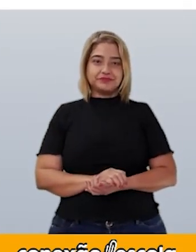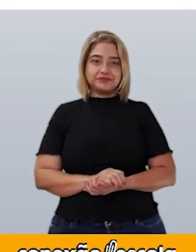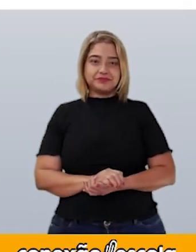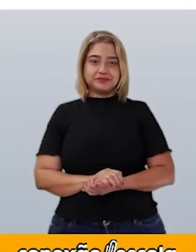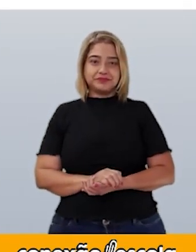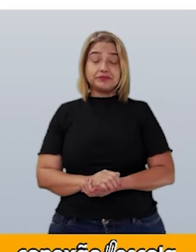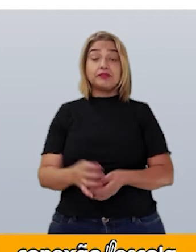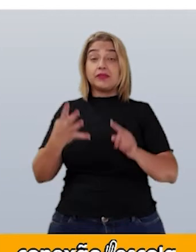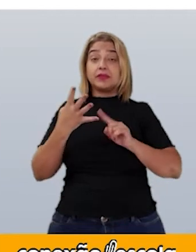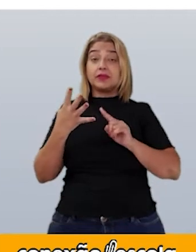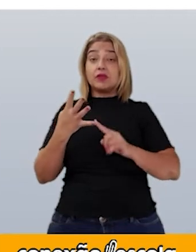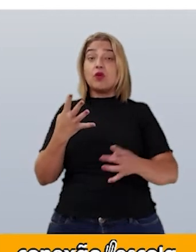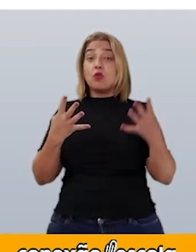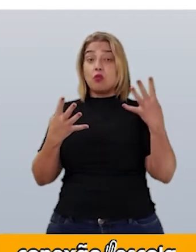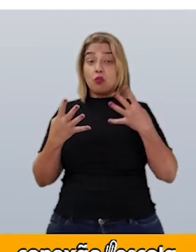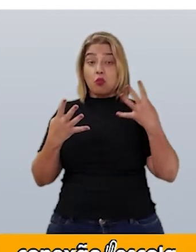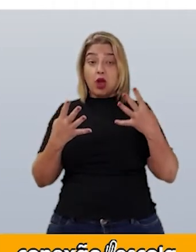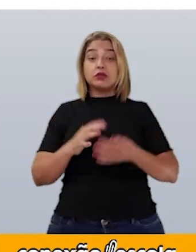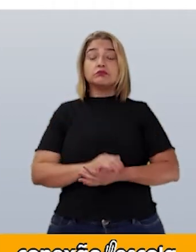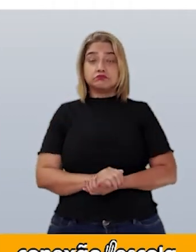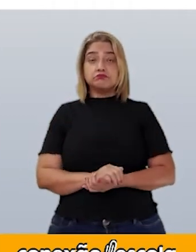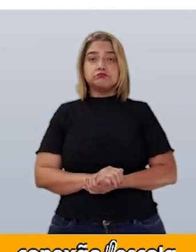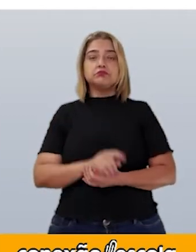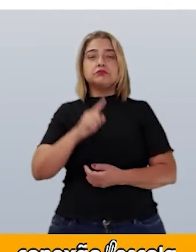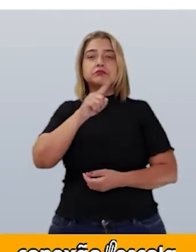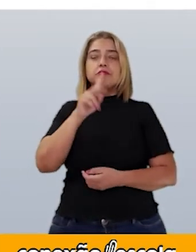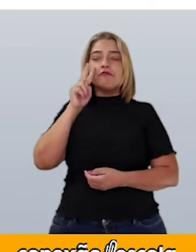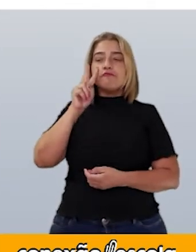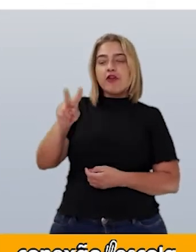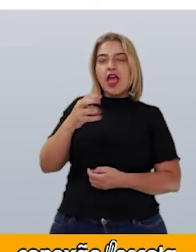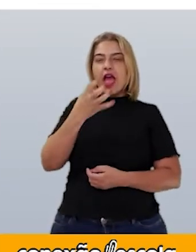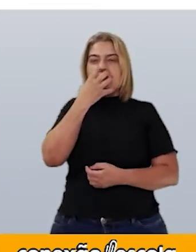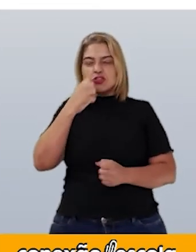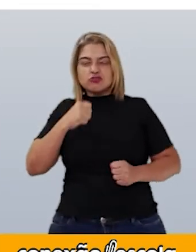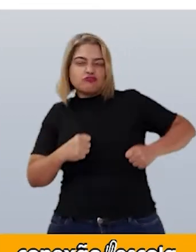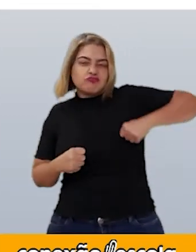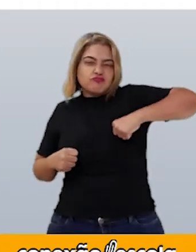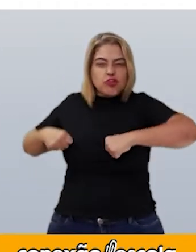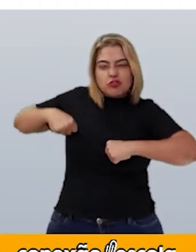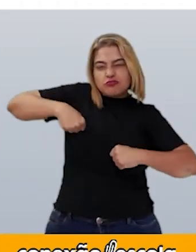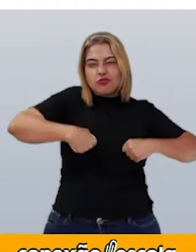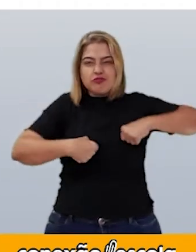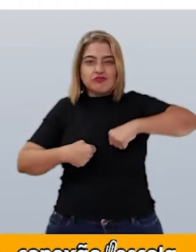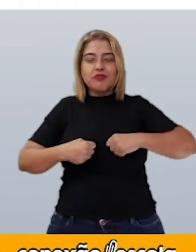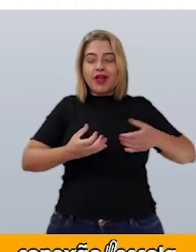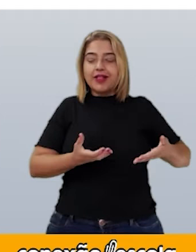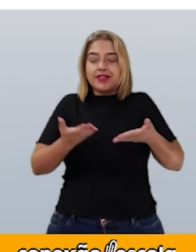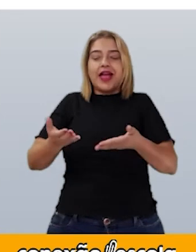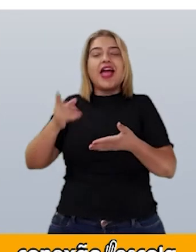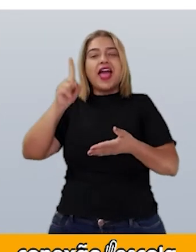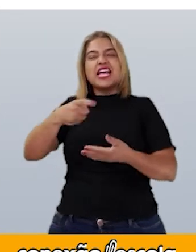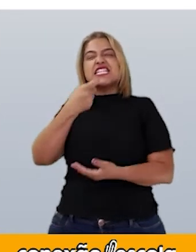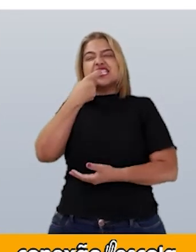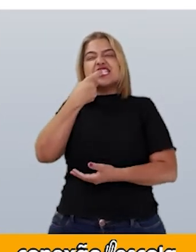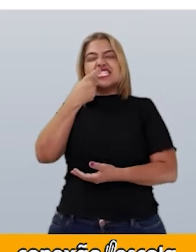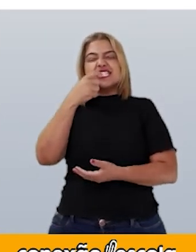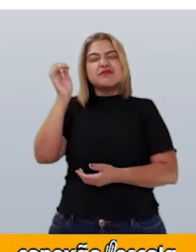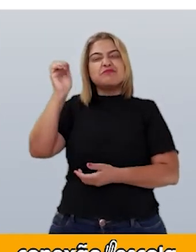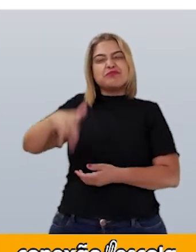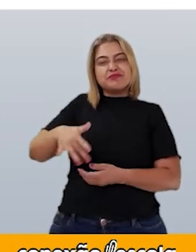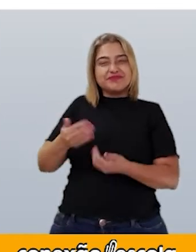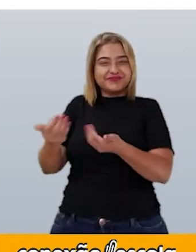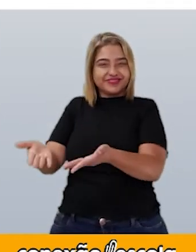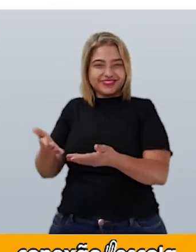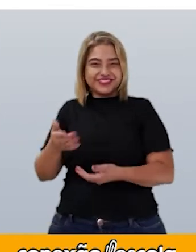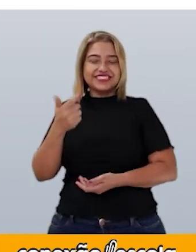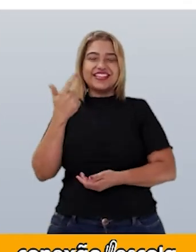número 4 disse: basta ver o Pitbull ganhando uma garrafa plástica. KKK. E o usuário